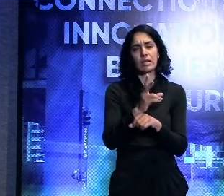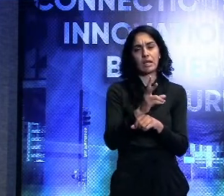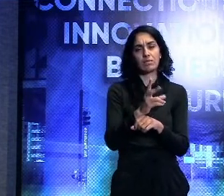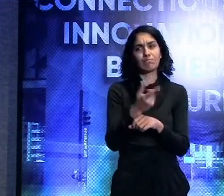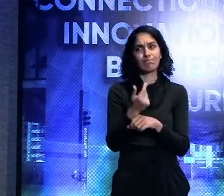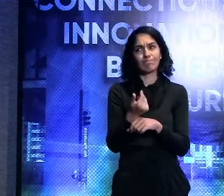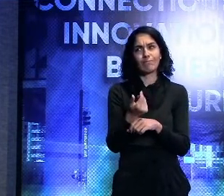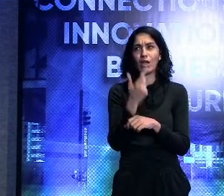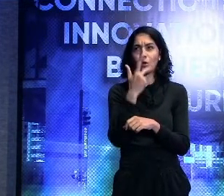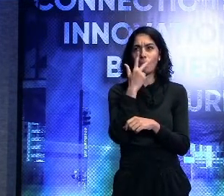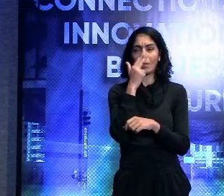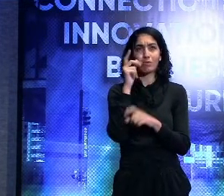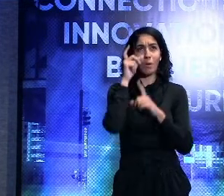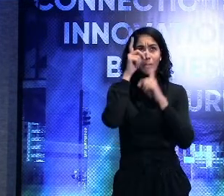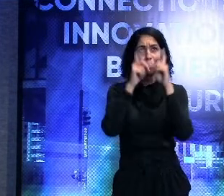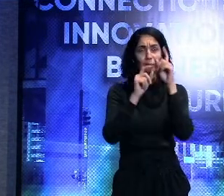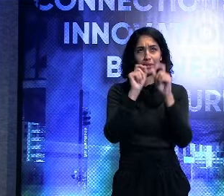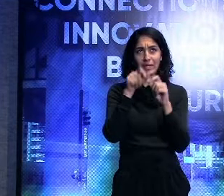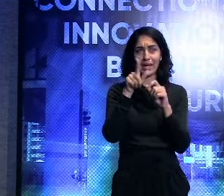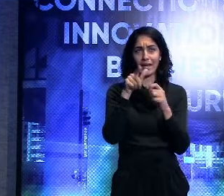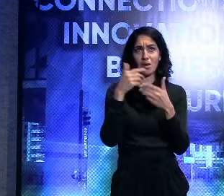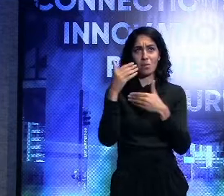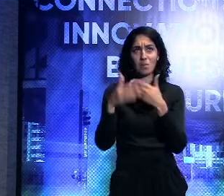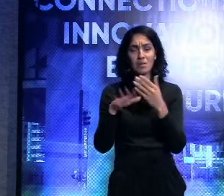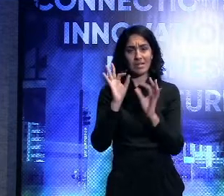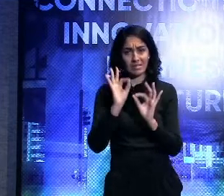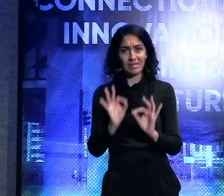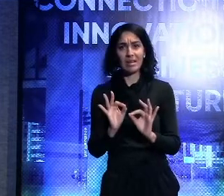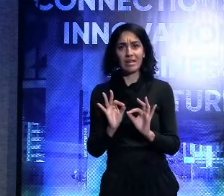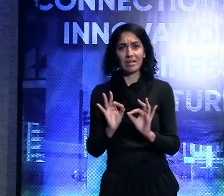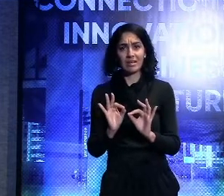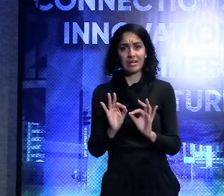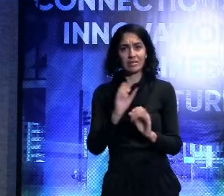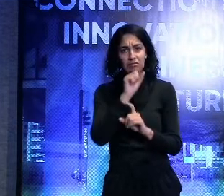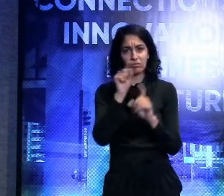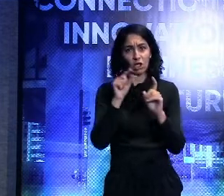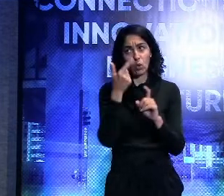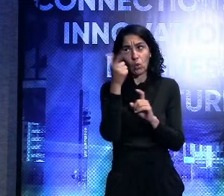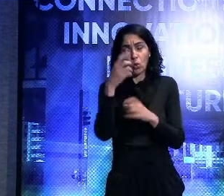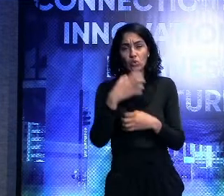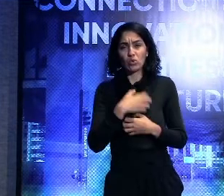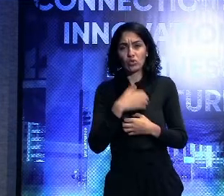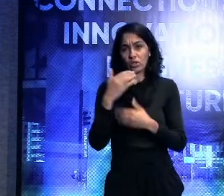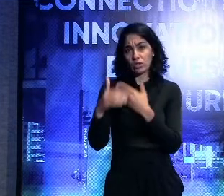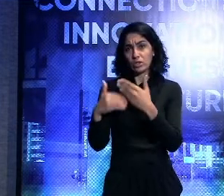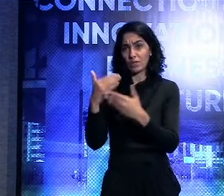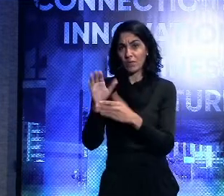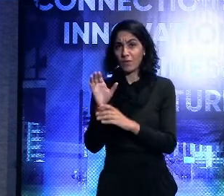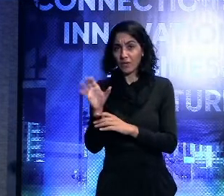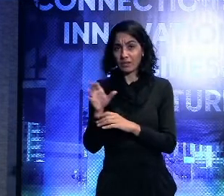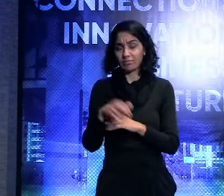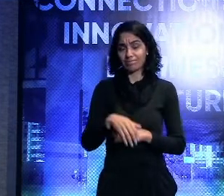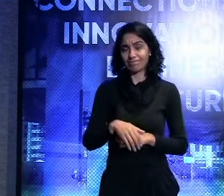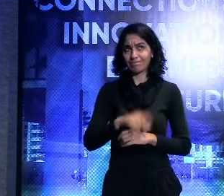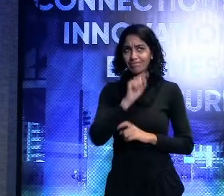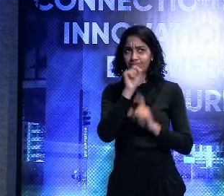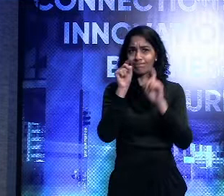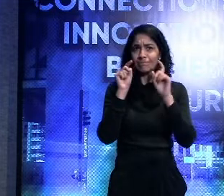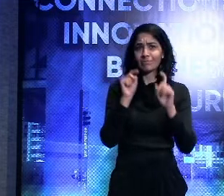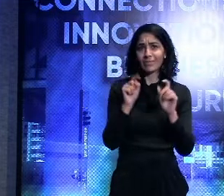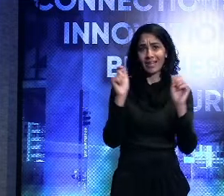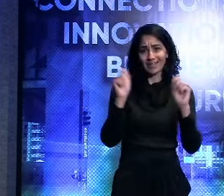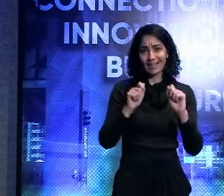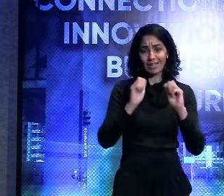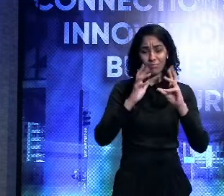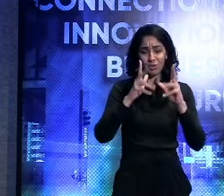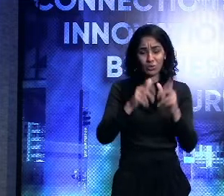orelha. Será que esse é o processo ideal? Será que teria outra forma da gente desenvolver isso? Será que isso se aplica em todo